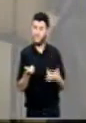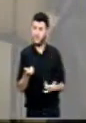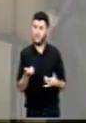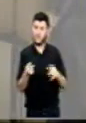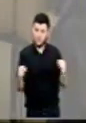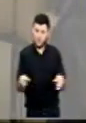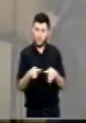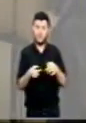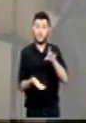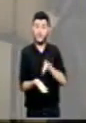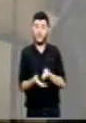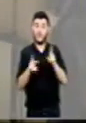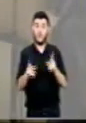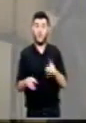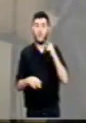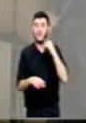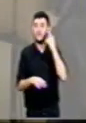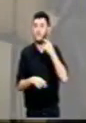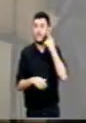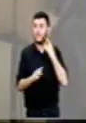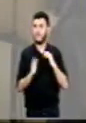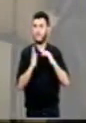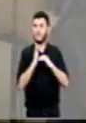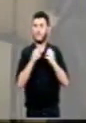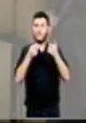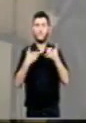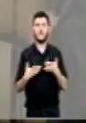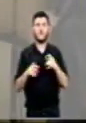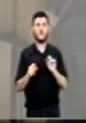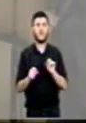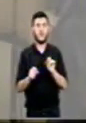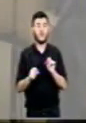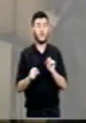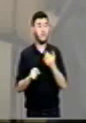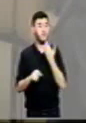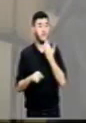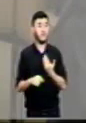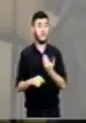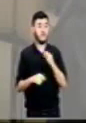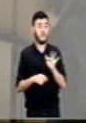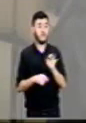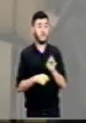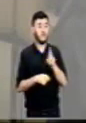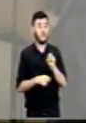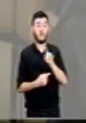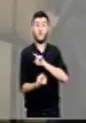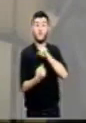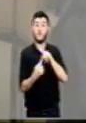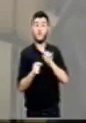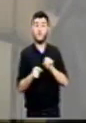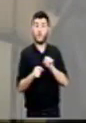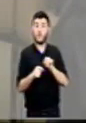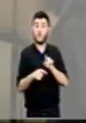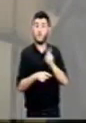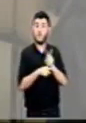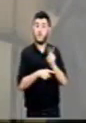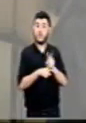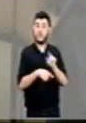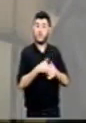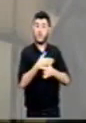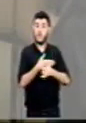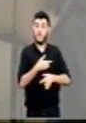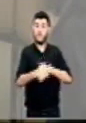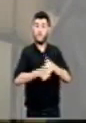Senado, que a prerrogativa de foro é para proteger a função. Ela é derivada da função e da